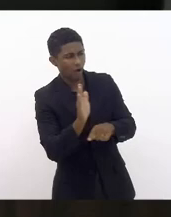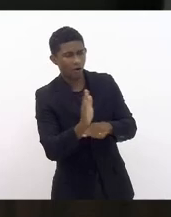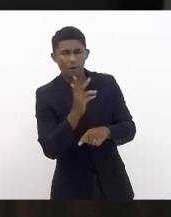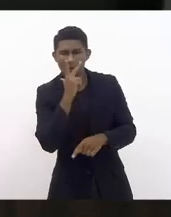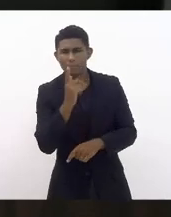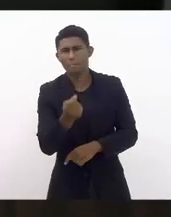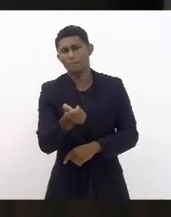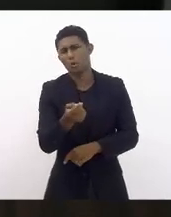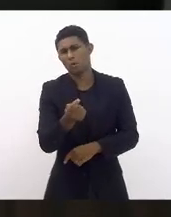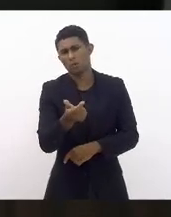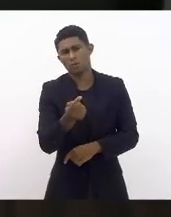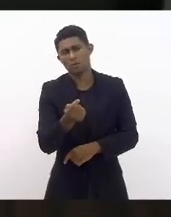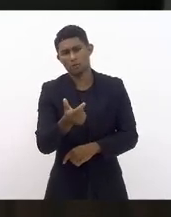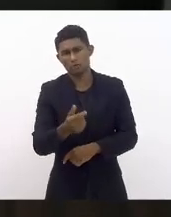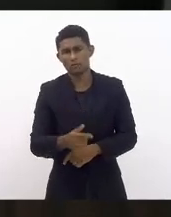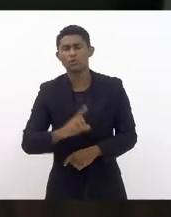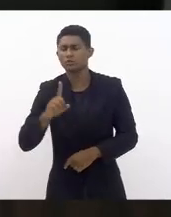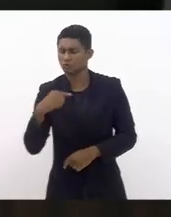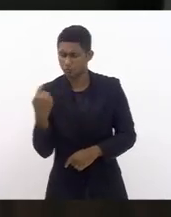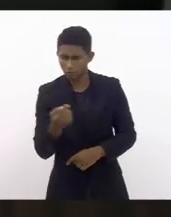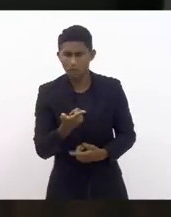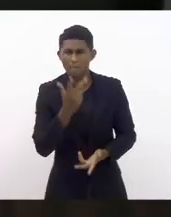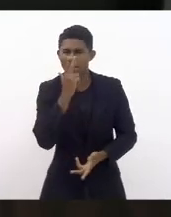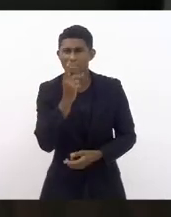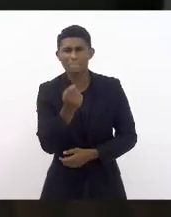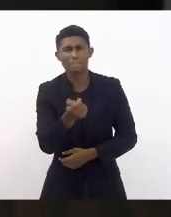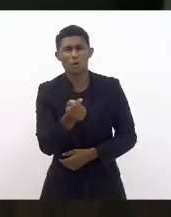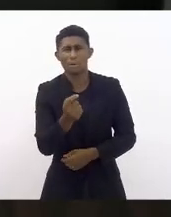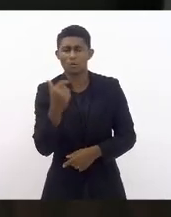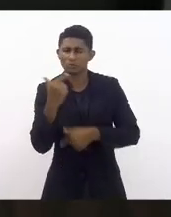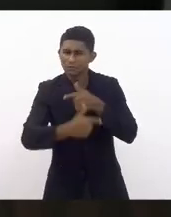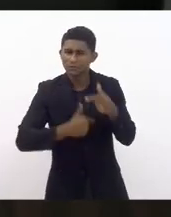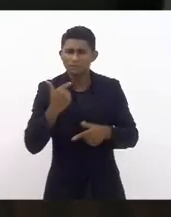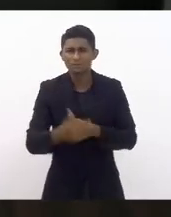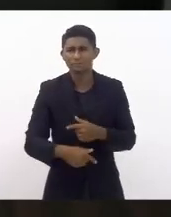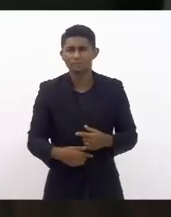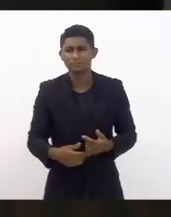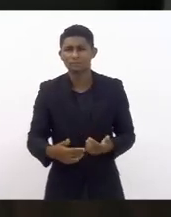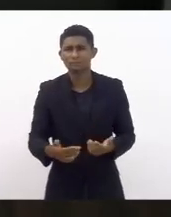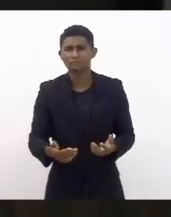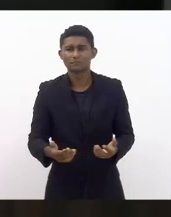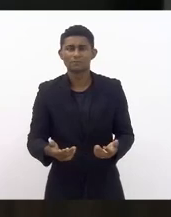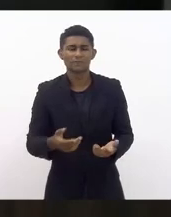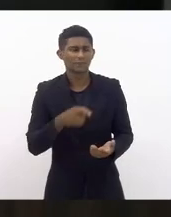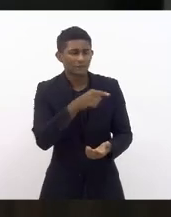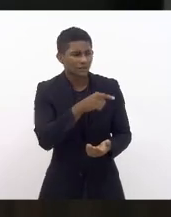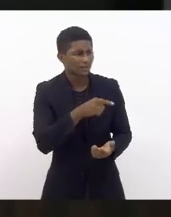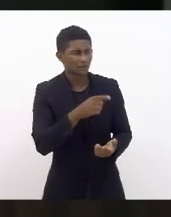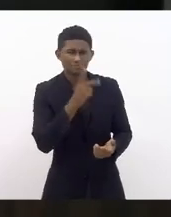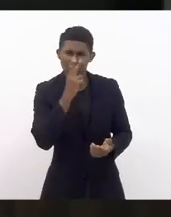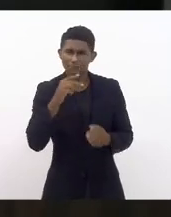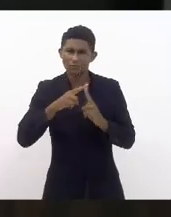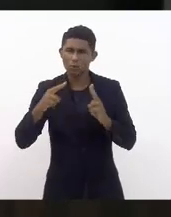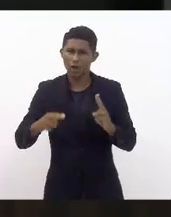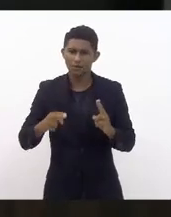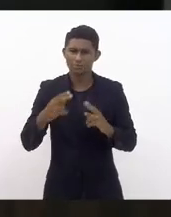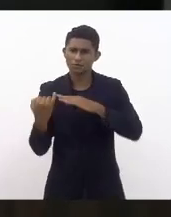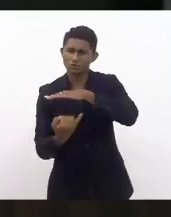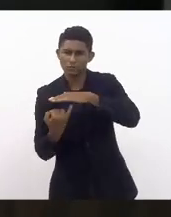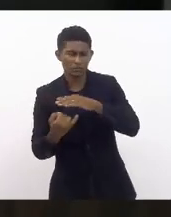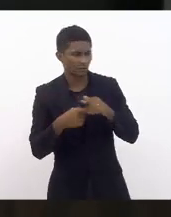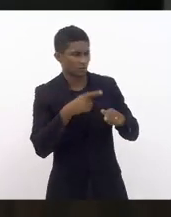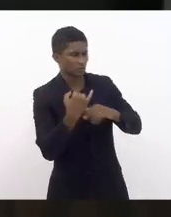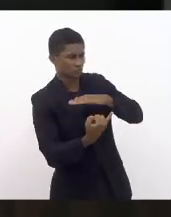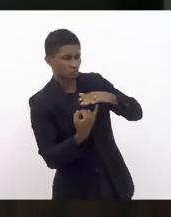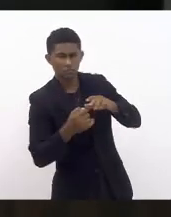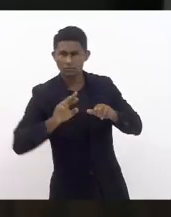Nós, todos nós. Muito, muito pouco. E não sei como nós deixamos de ter tanta diferença entre duas instituições de ensino